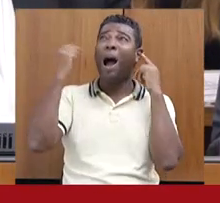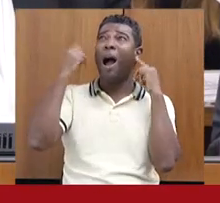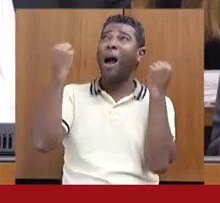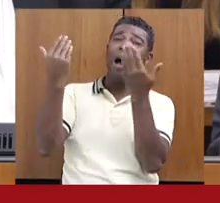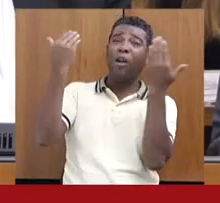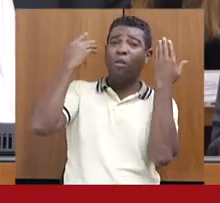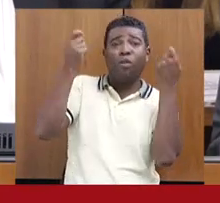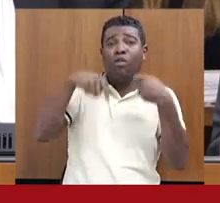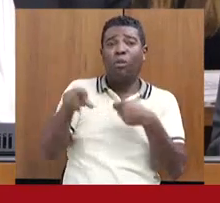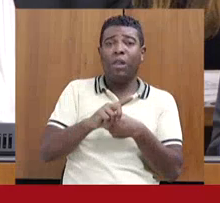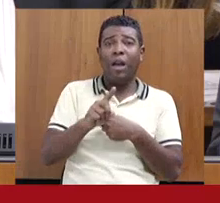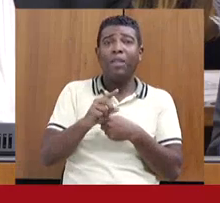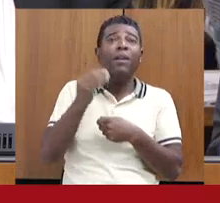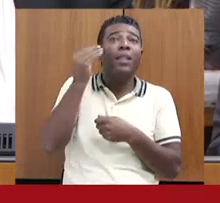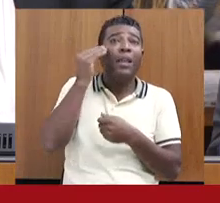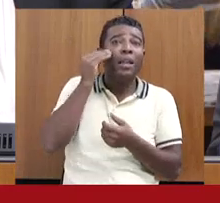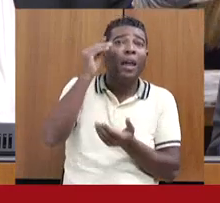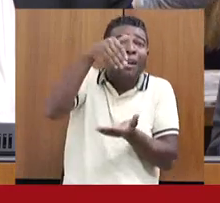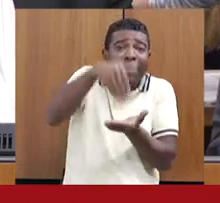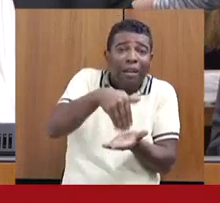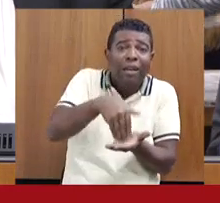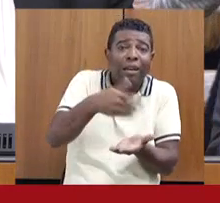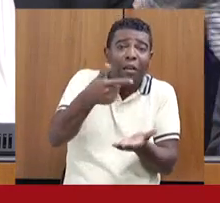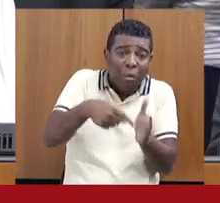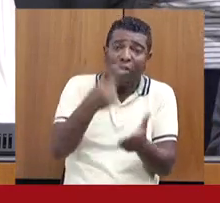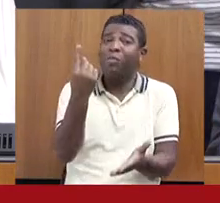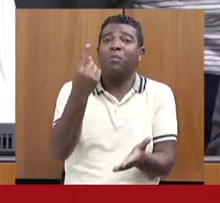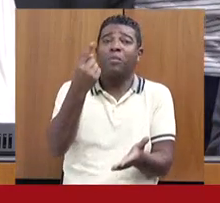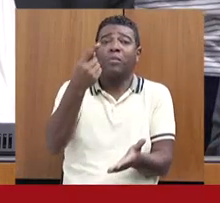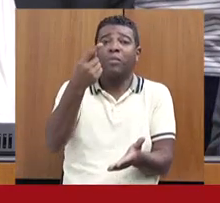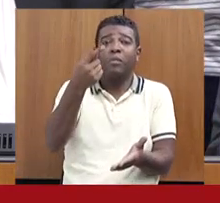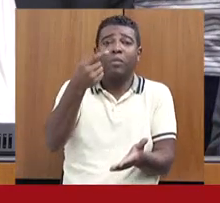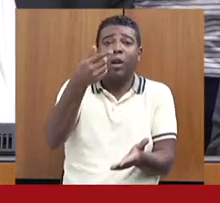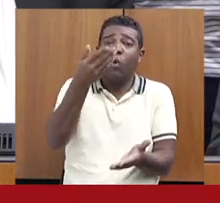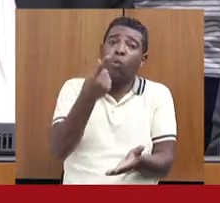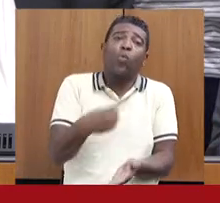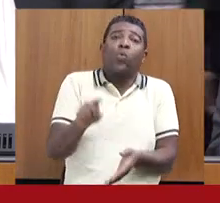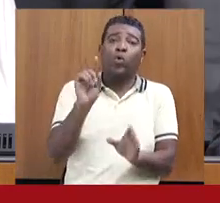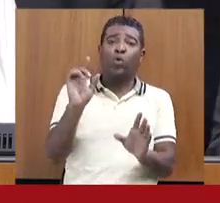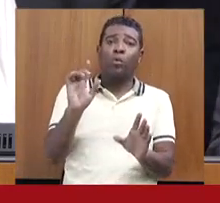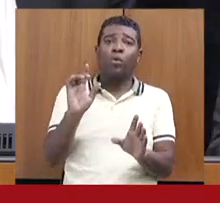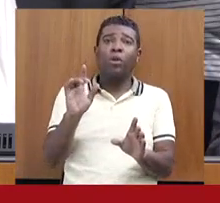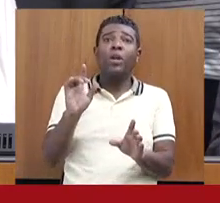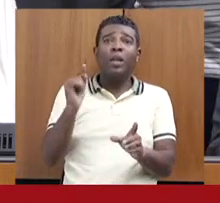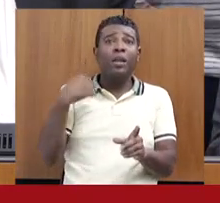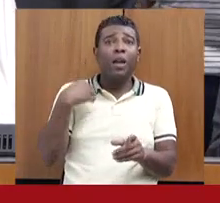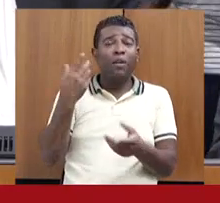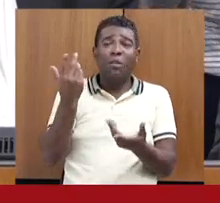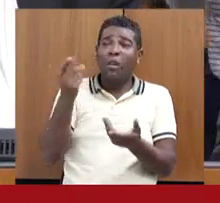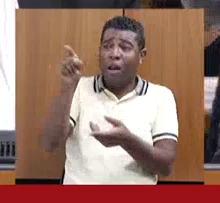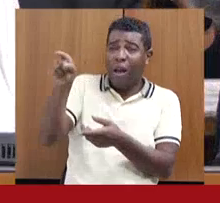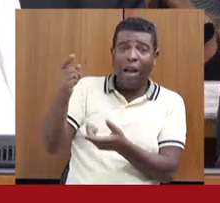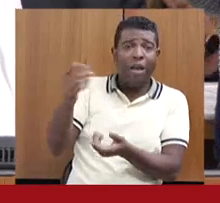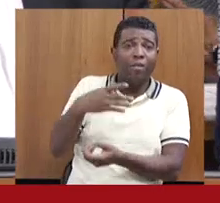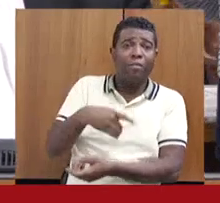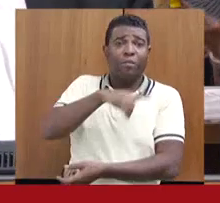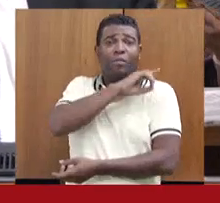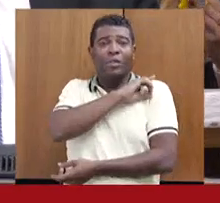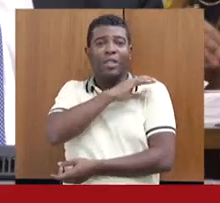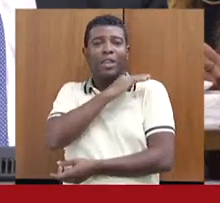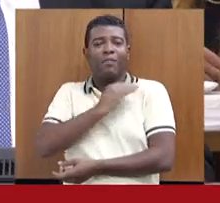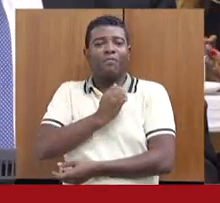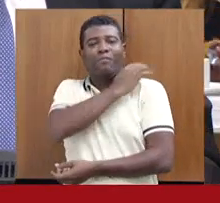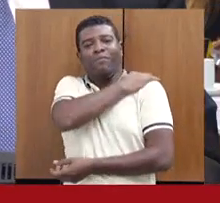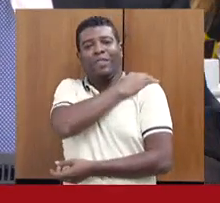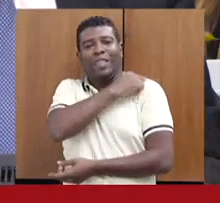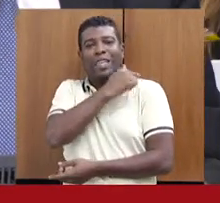nós vamos suspender. Eu surpreendo, eu fico muito surpreso com a fala do sargento Rodrigues, que ele é a maior especialista em